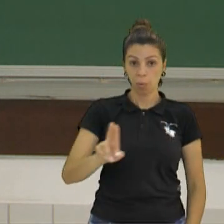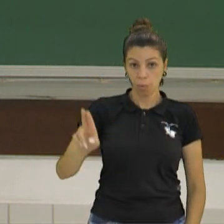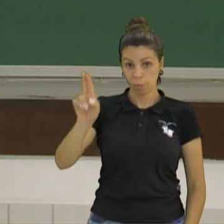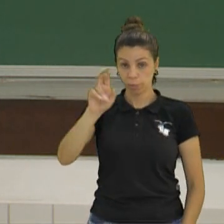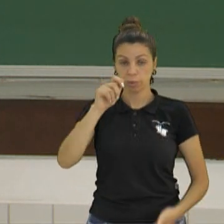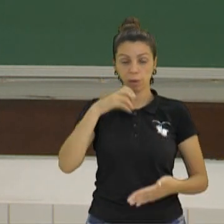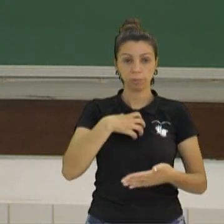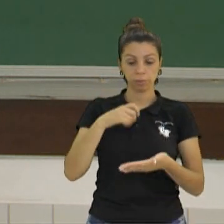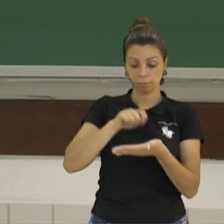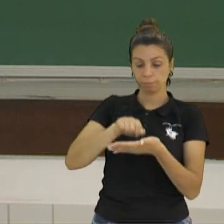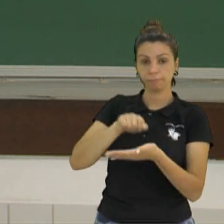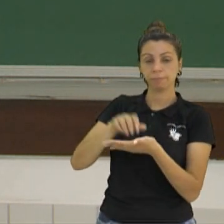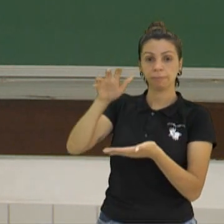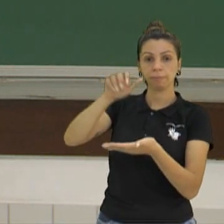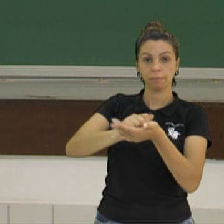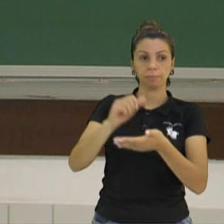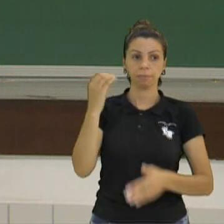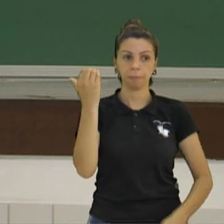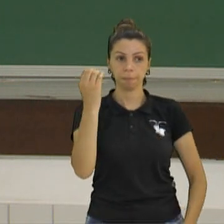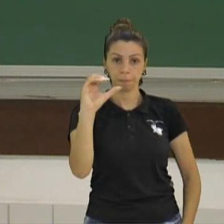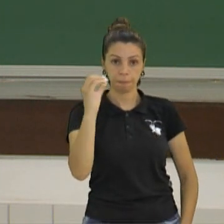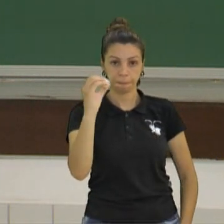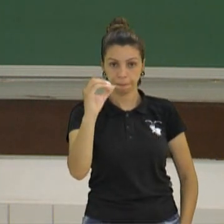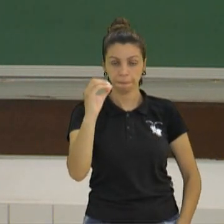de escrever conhecida como notação científica.